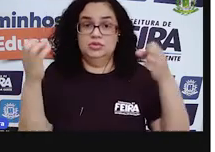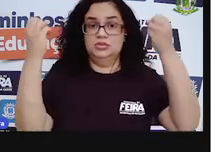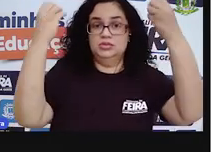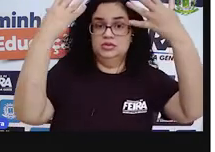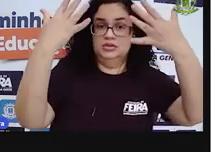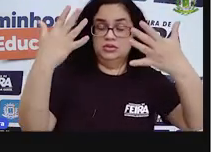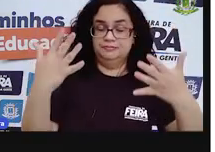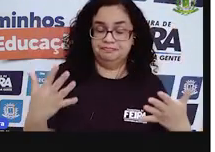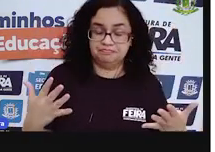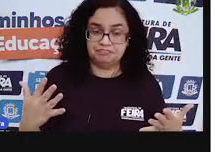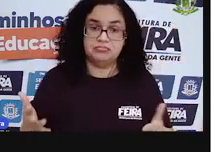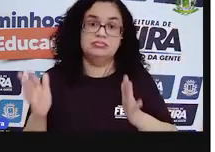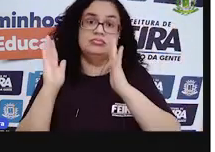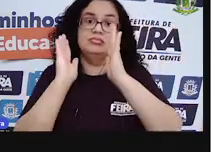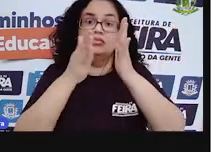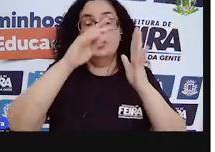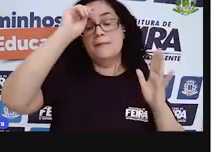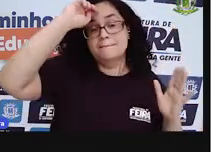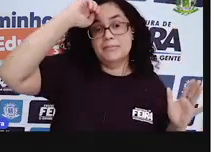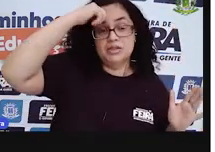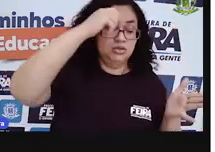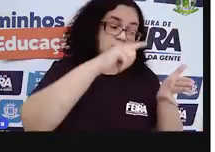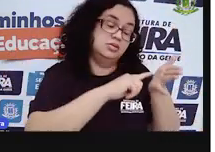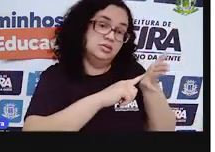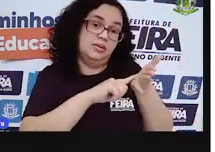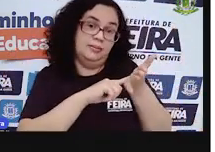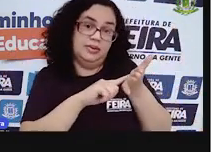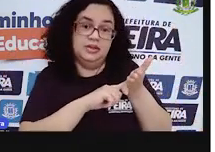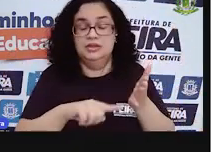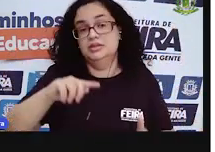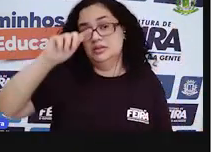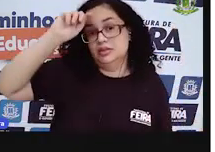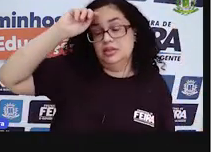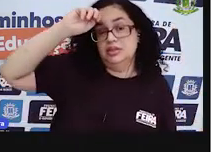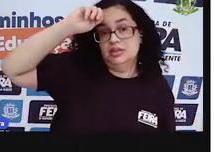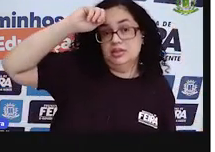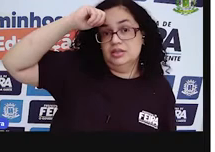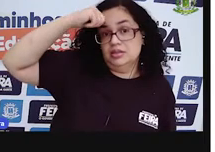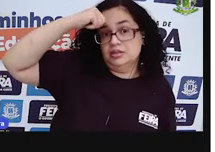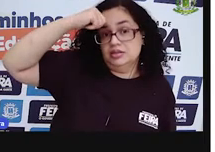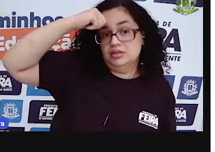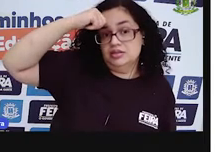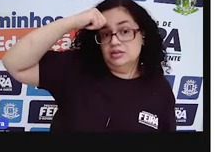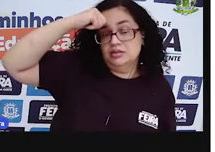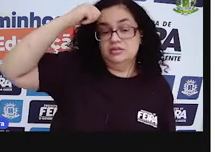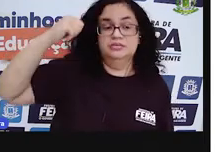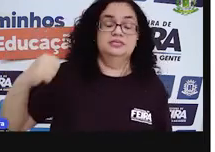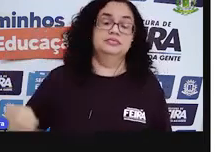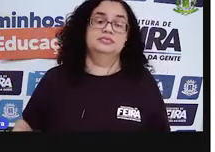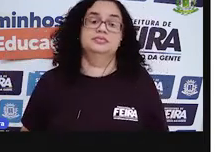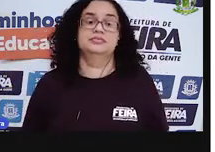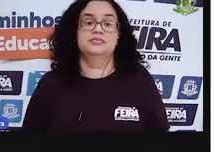de distribuição de pessoas brancas e negras por